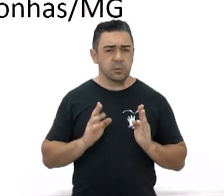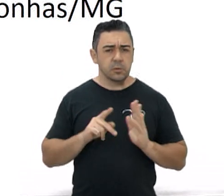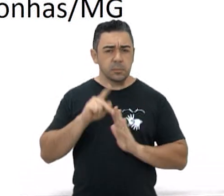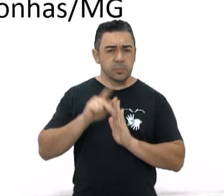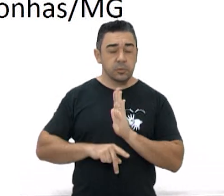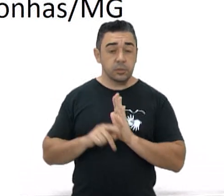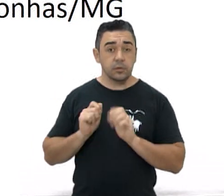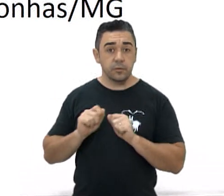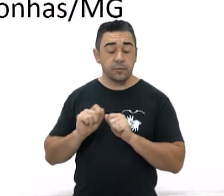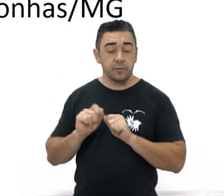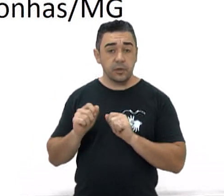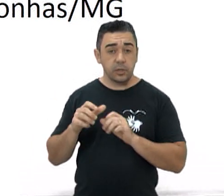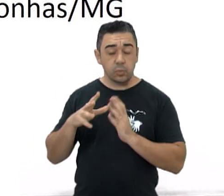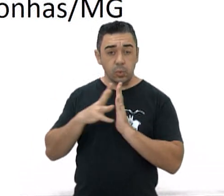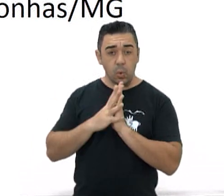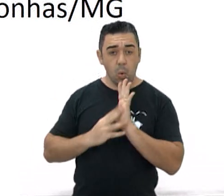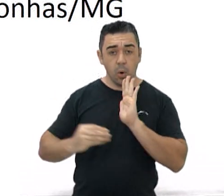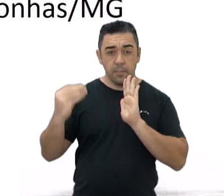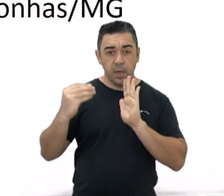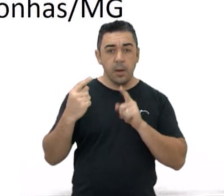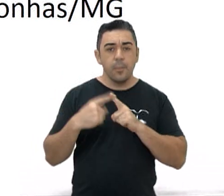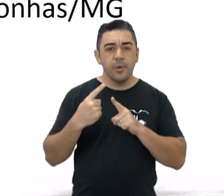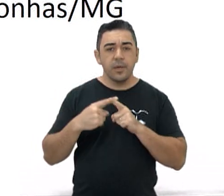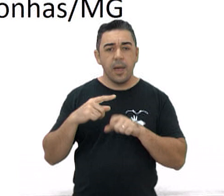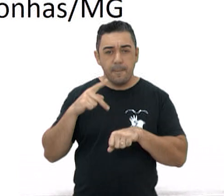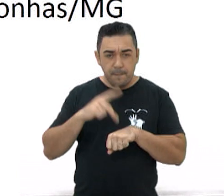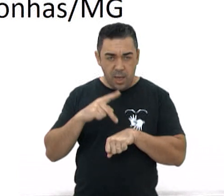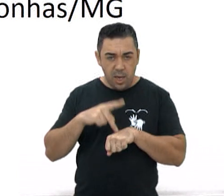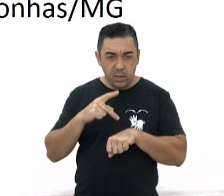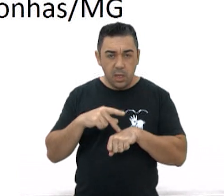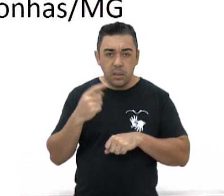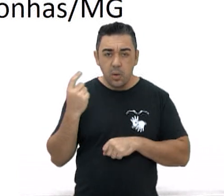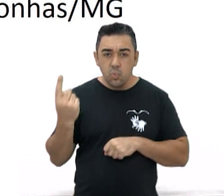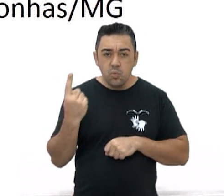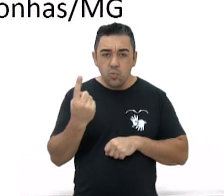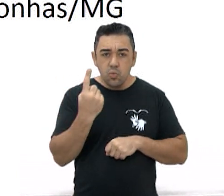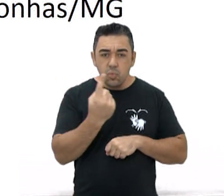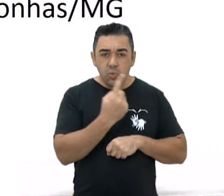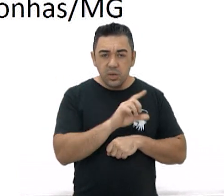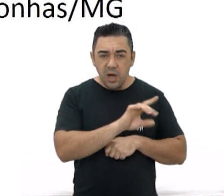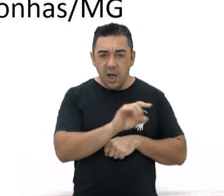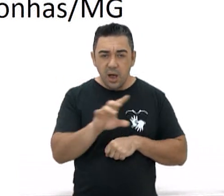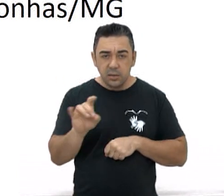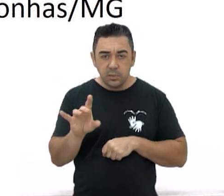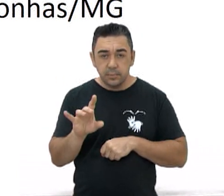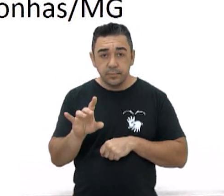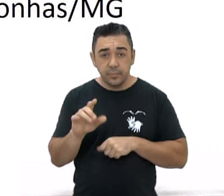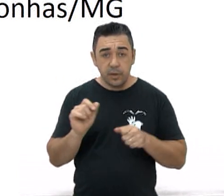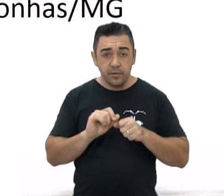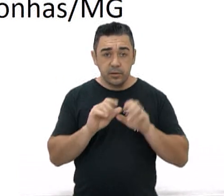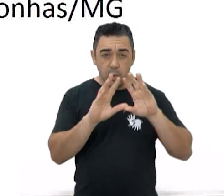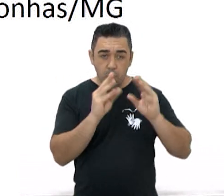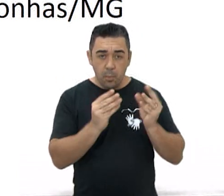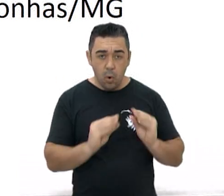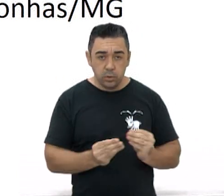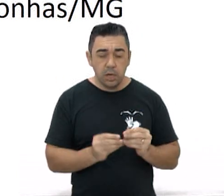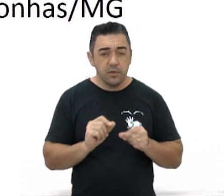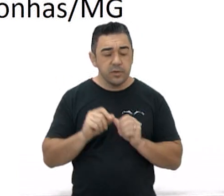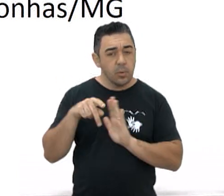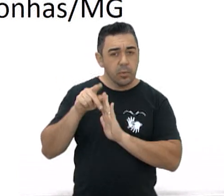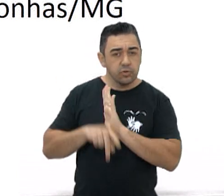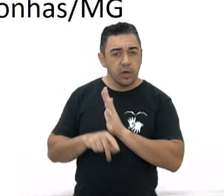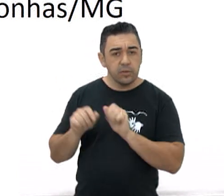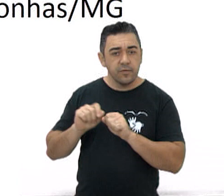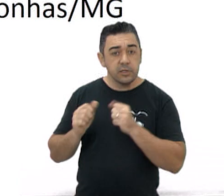tirado o molde de todas essas esculturas, que como é em pedra, só tem uma cópia de cada uma. E tiraram o molde e tinha um projeto